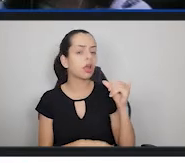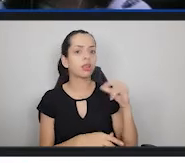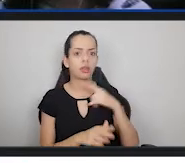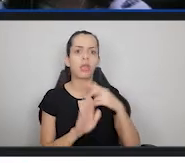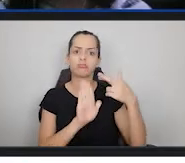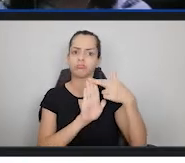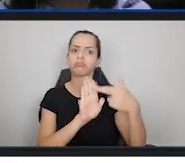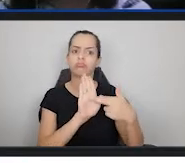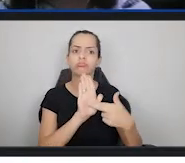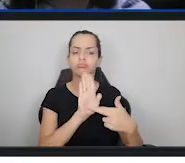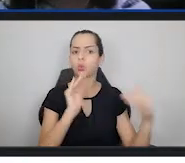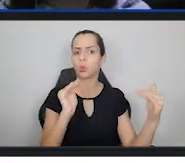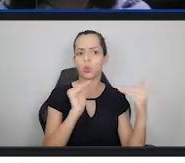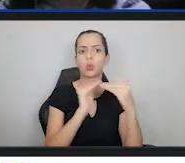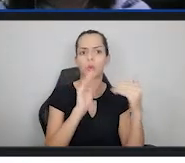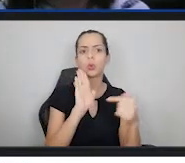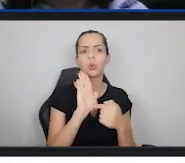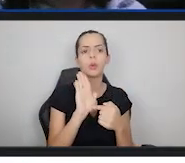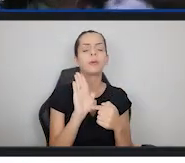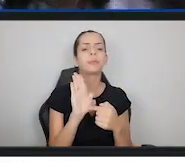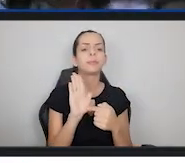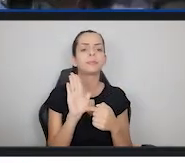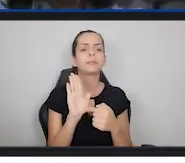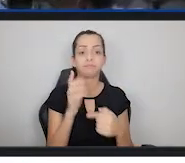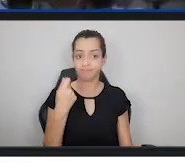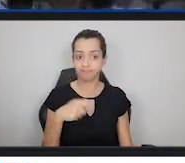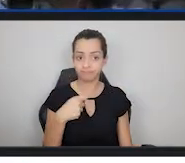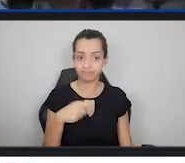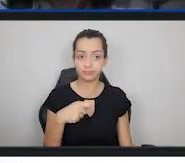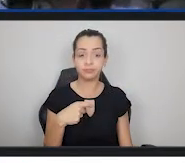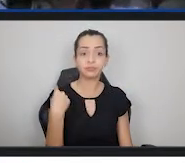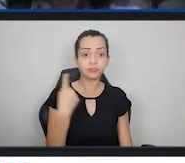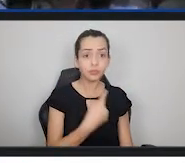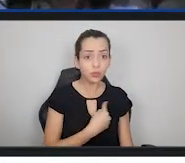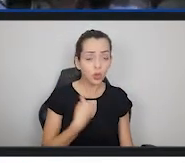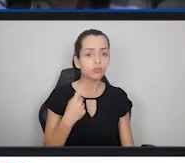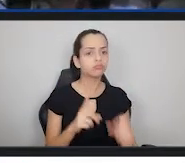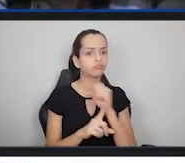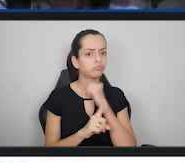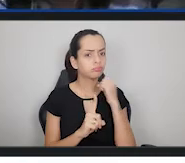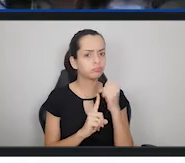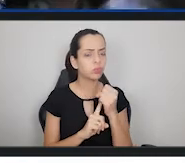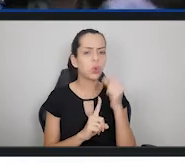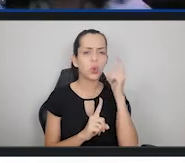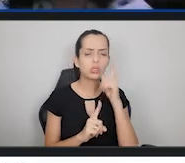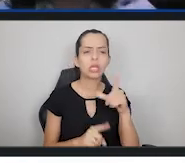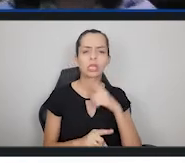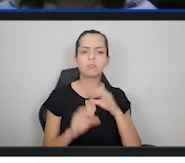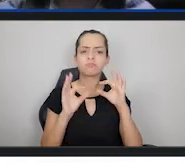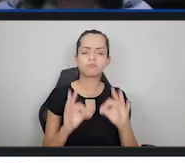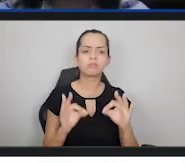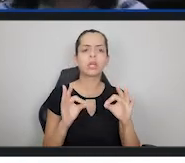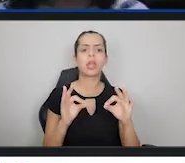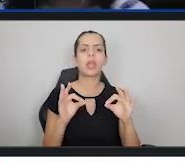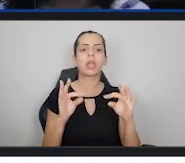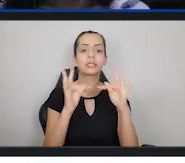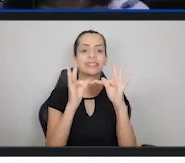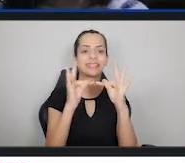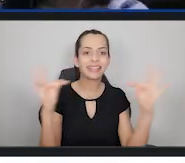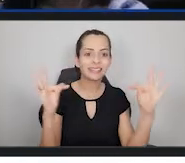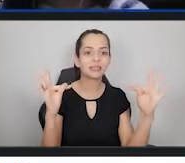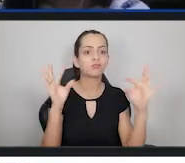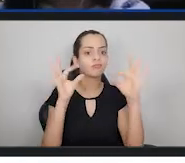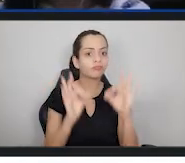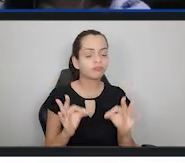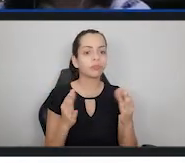atenda padrões de qualidade, os padrões estabelecidos pelo órgão regulador. e que a gente consiga ter, por exemplo, tensão